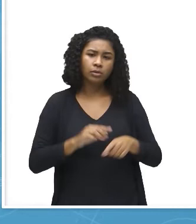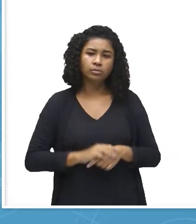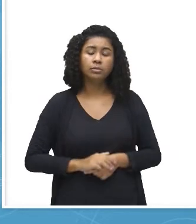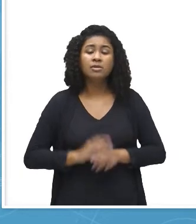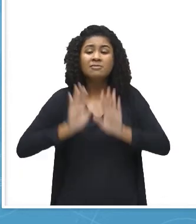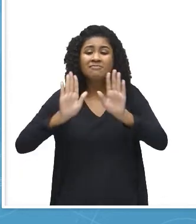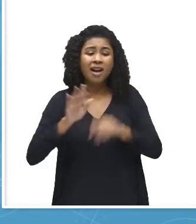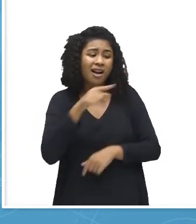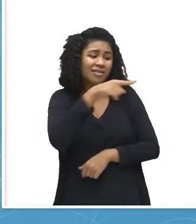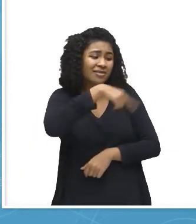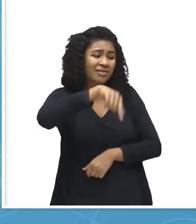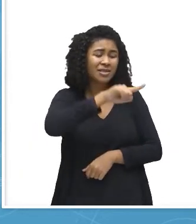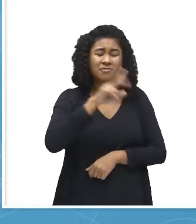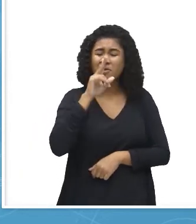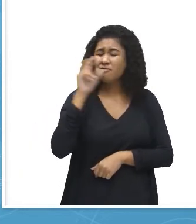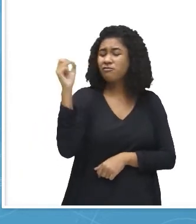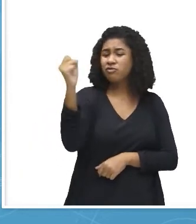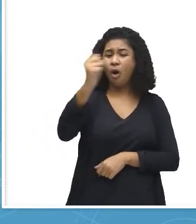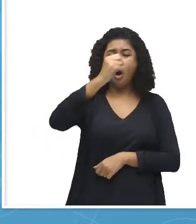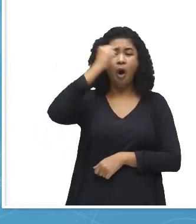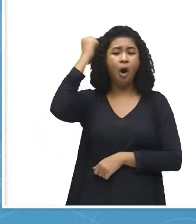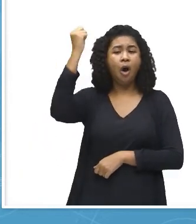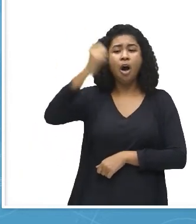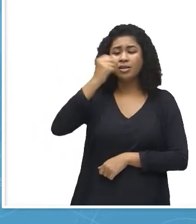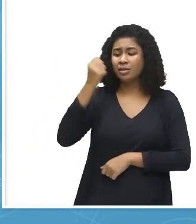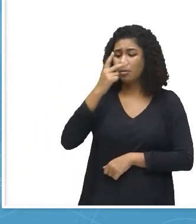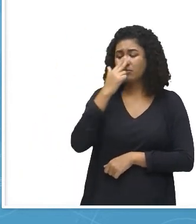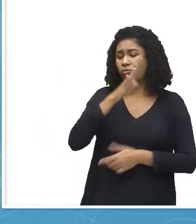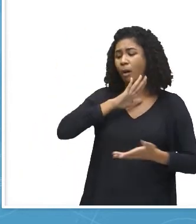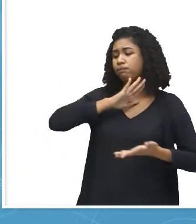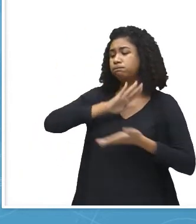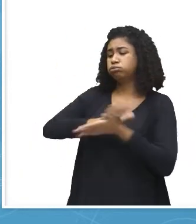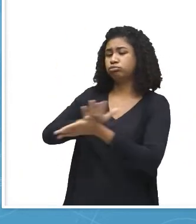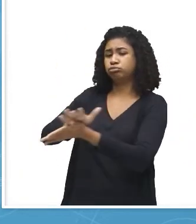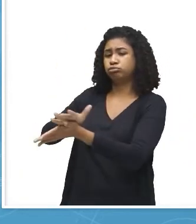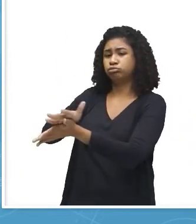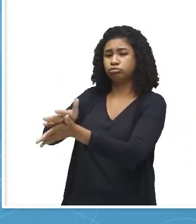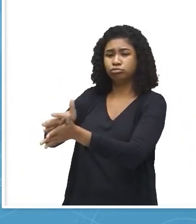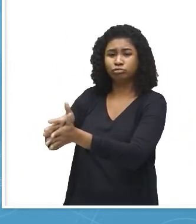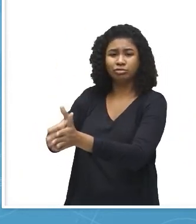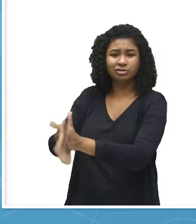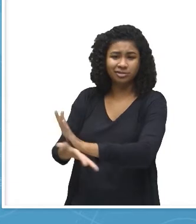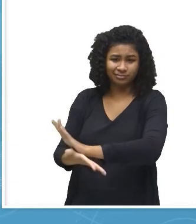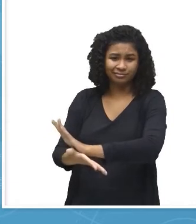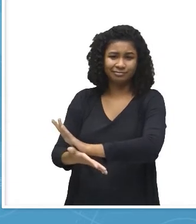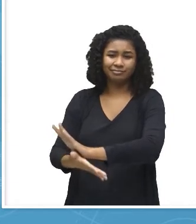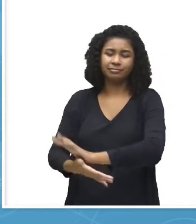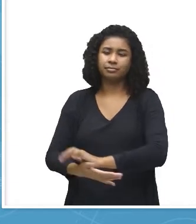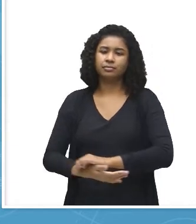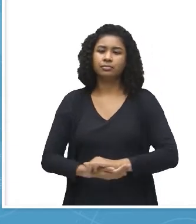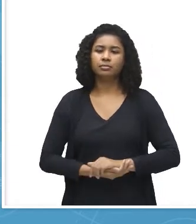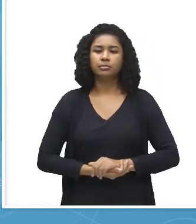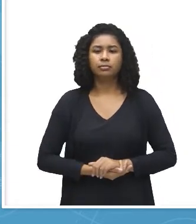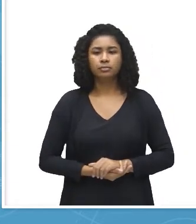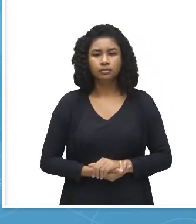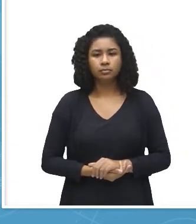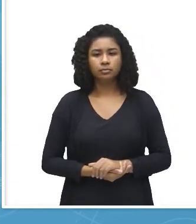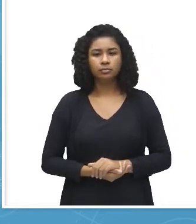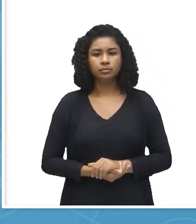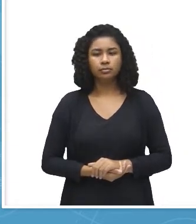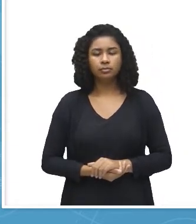indiano, e essa revolta foi esmagada pelo poder da metrópole inglesa. Ok, gente? Vamos lá.